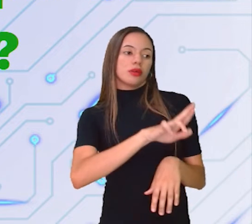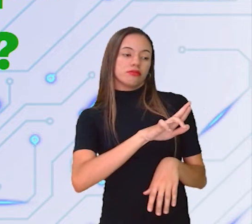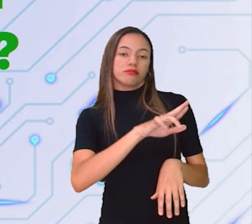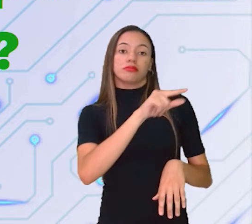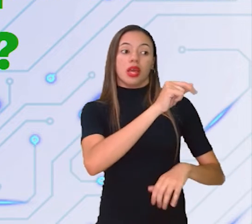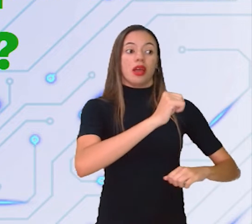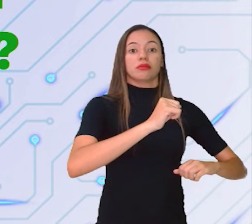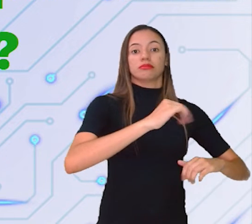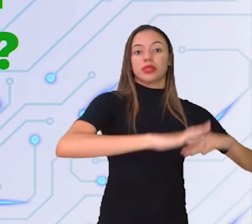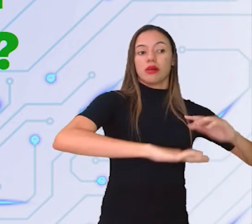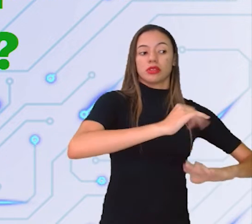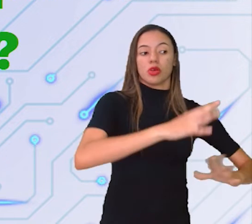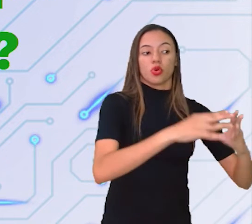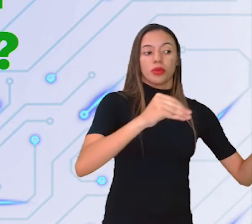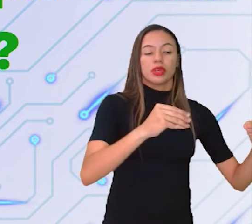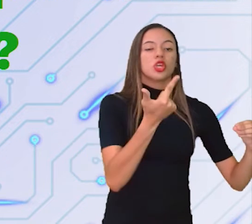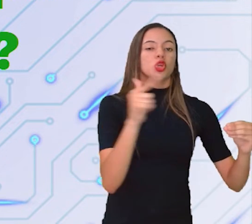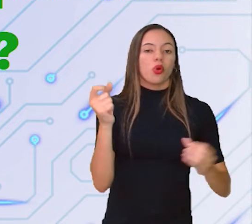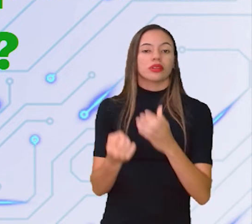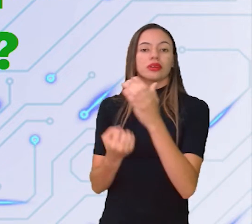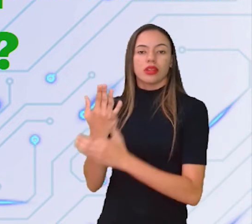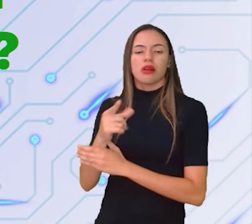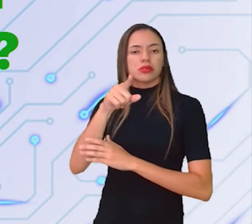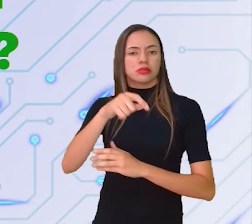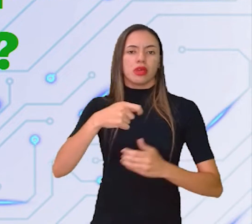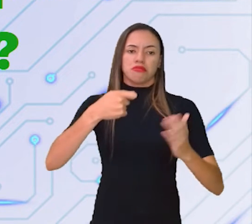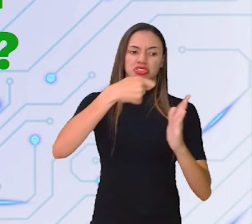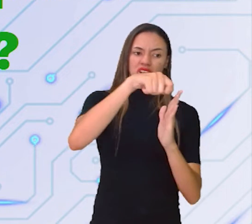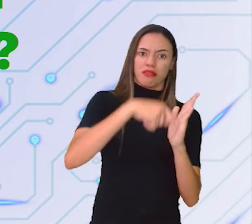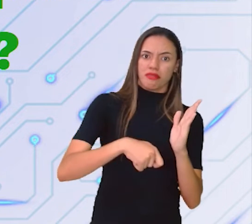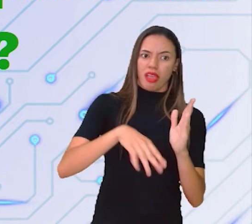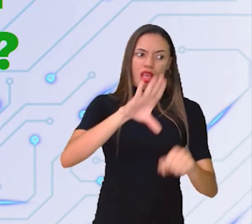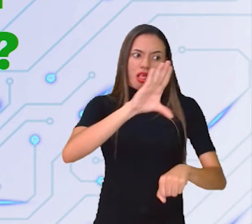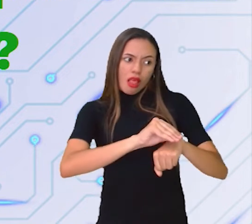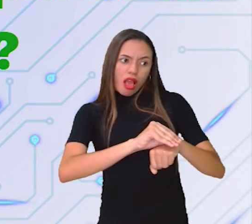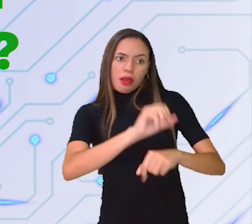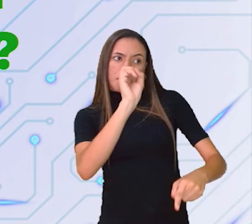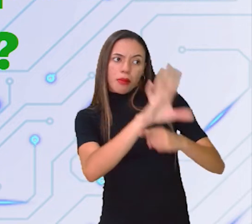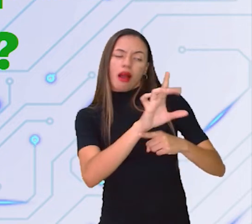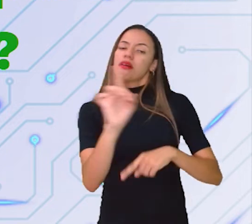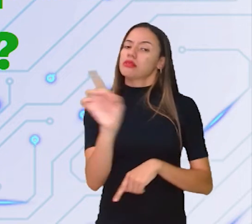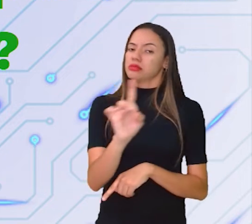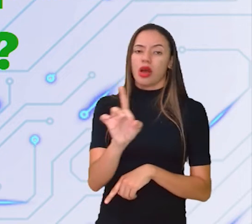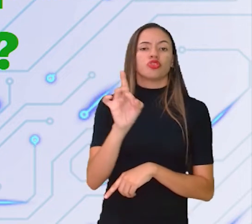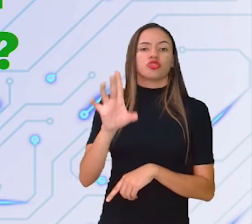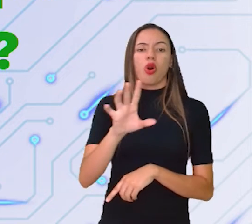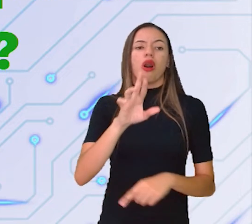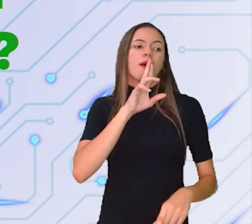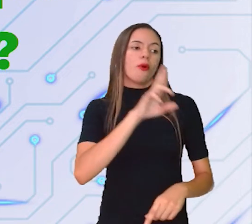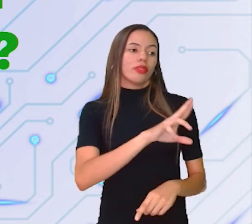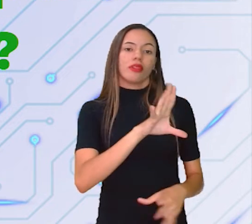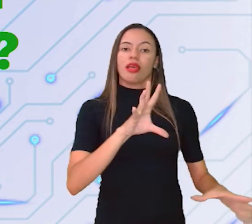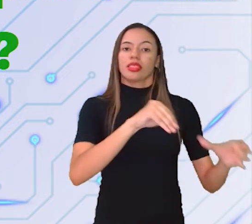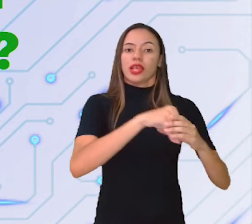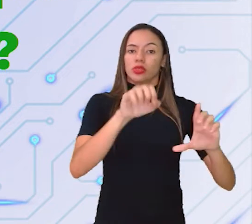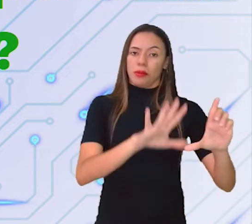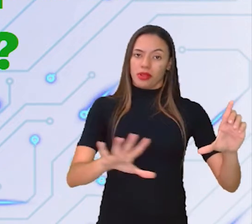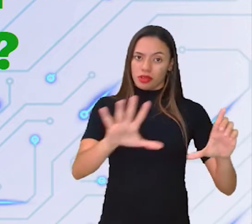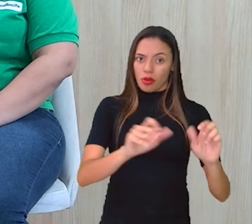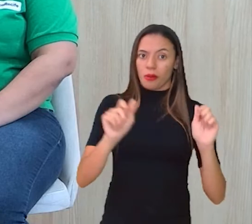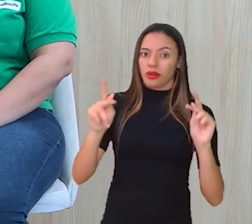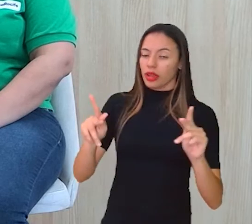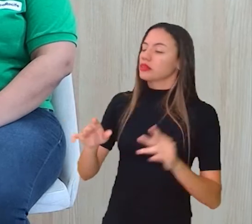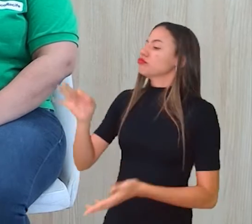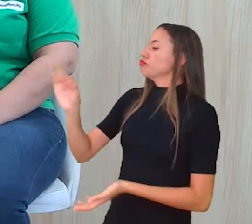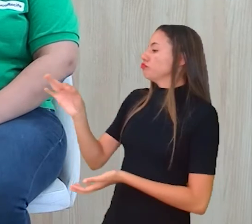serão criadas. Precisa escrever no papel, tirar foto? Não. Vai e responde diretamente na plataforma. Exatamente, né? Então, a